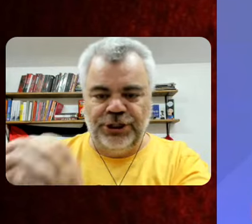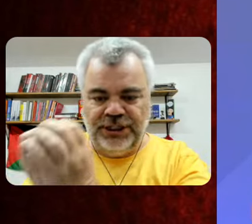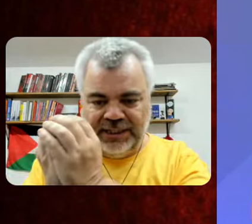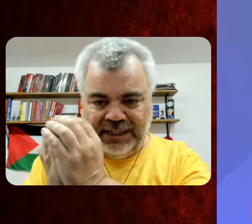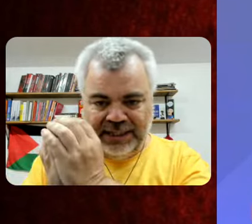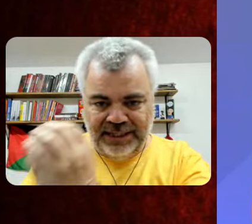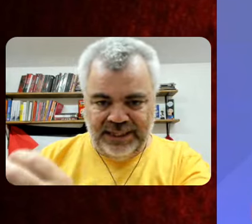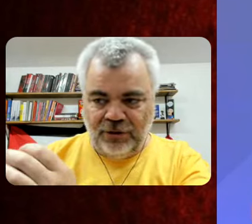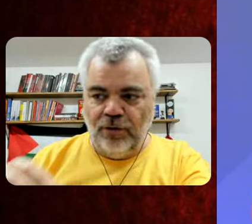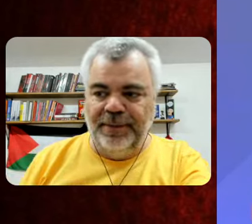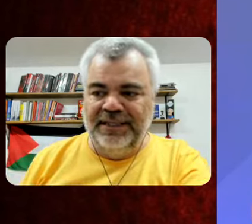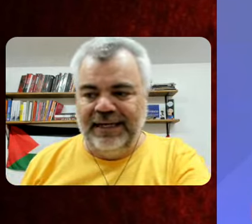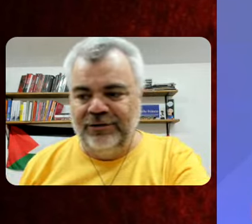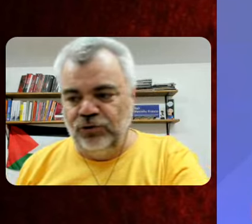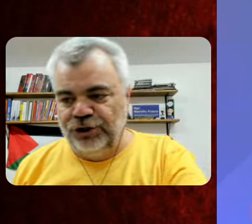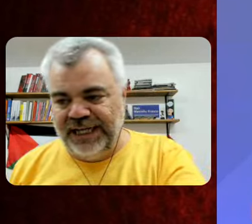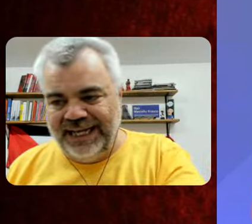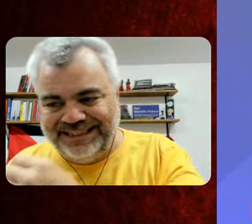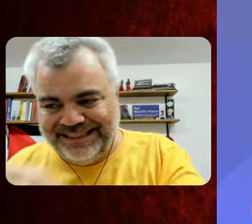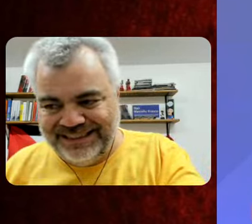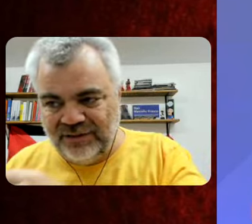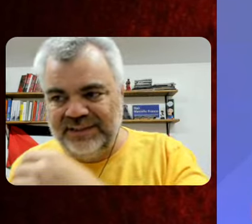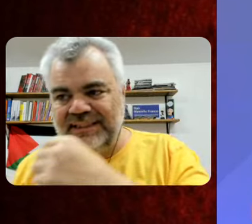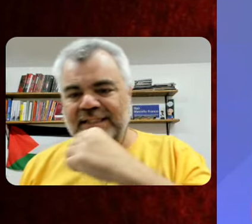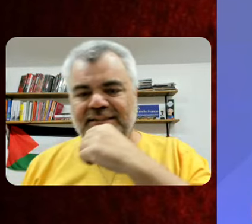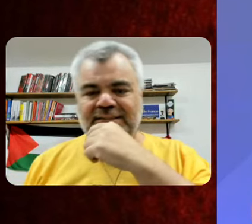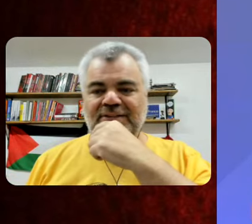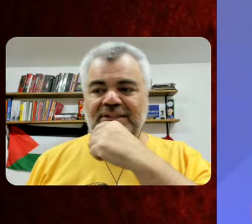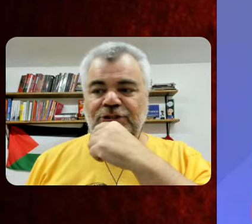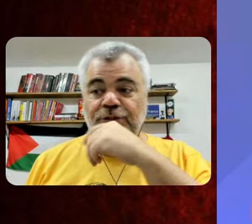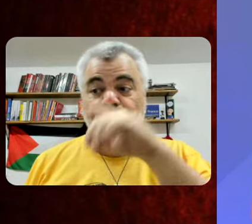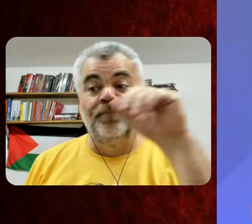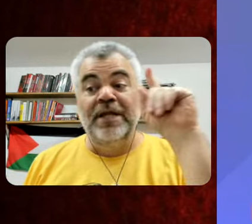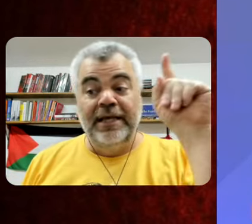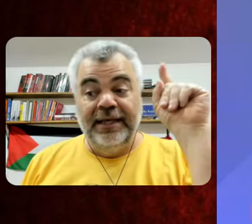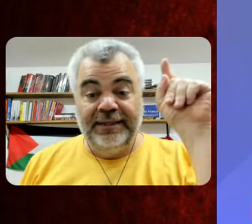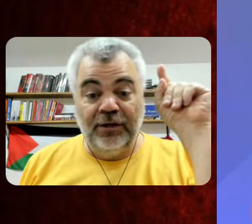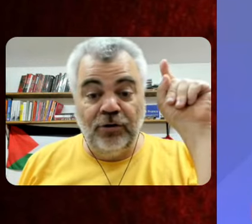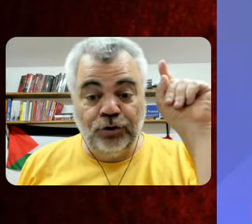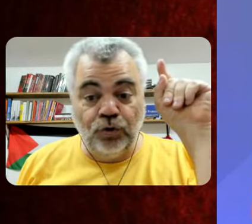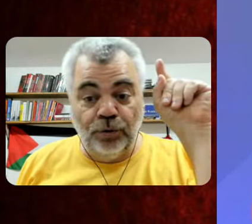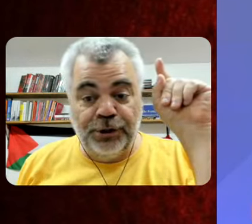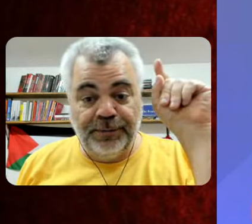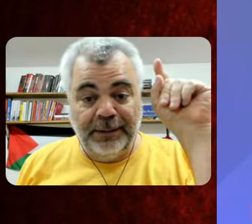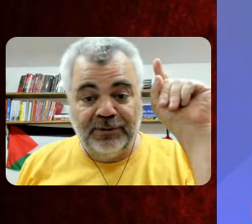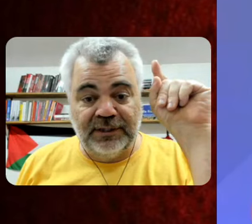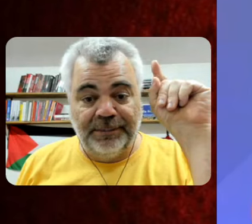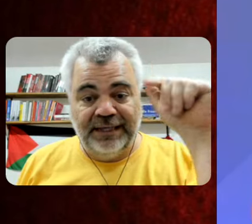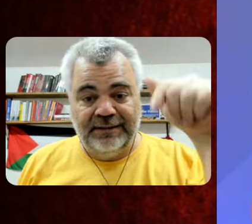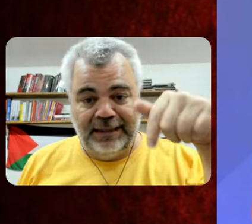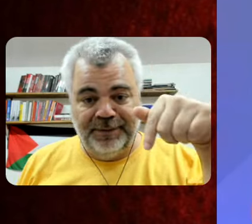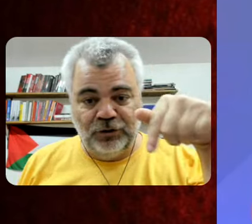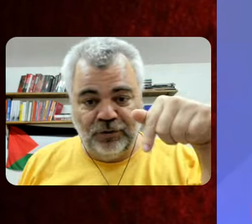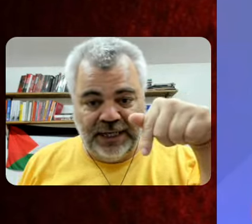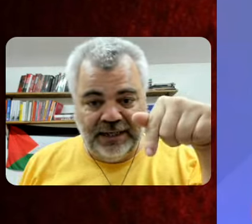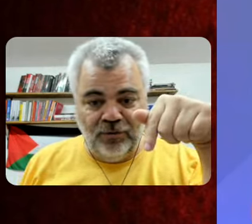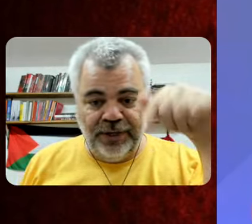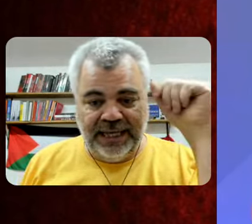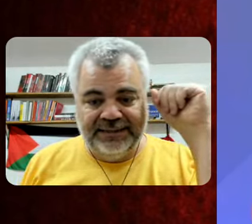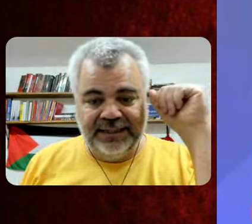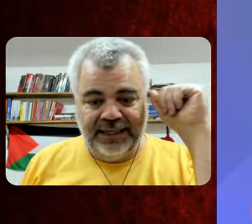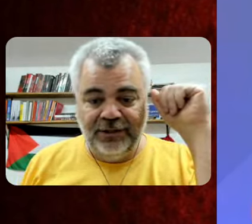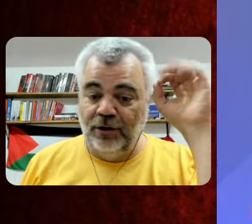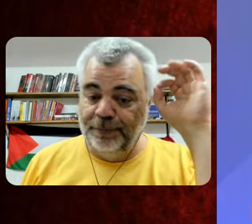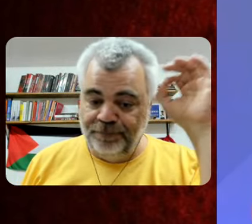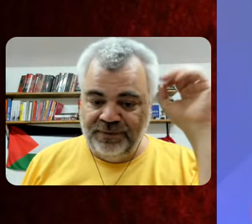deixado a curtida e comentários no chat, dizendo a cidade que estão assistindo. E tem o nosso clube de membros também, tá, pessoal? Quem